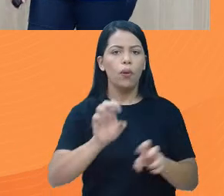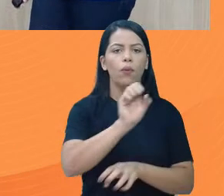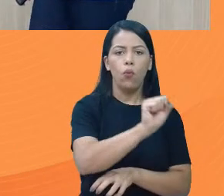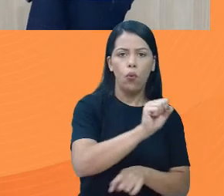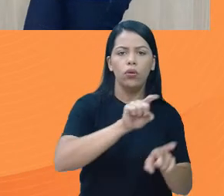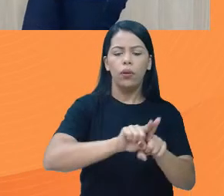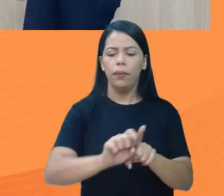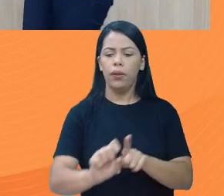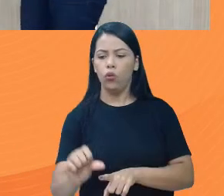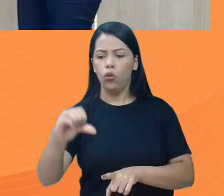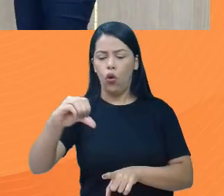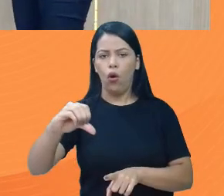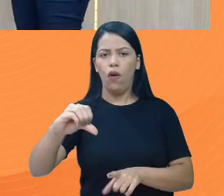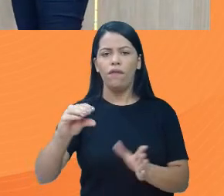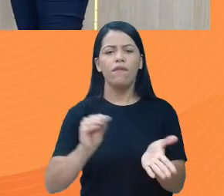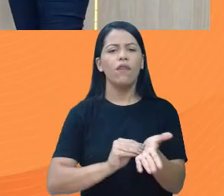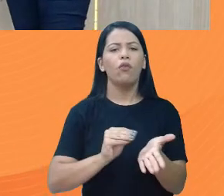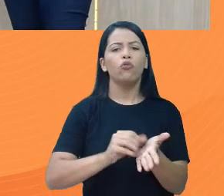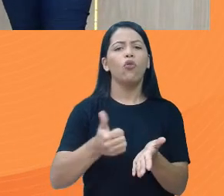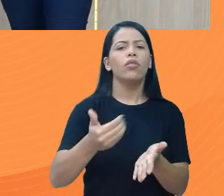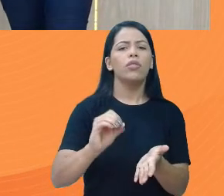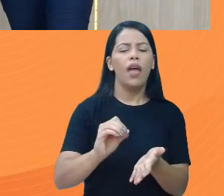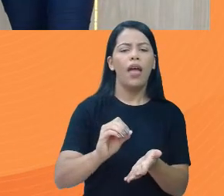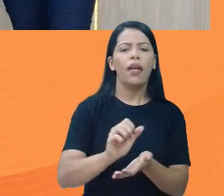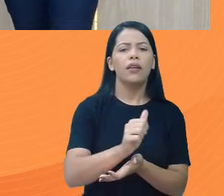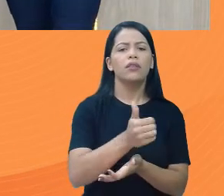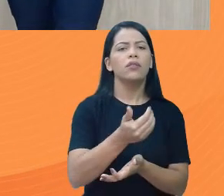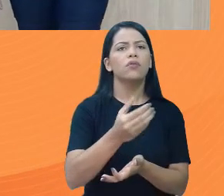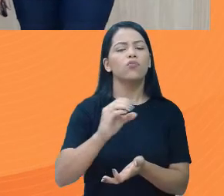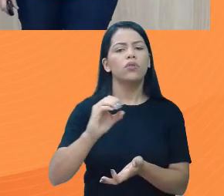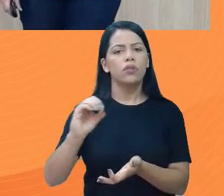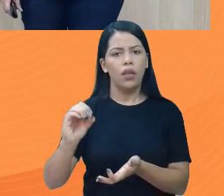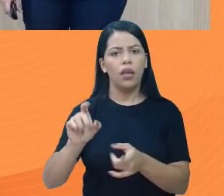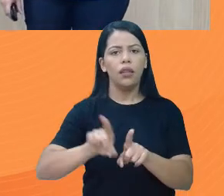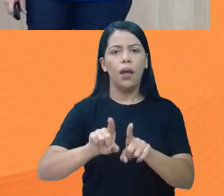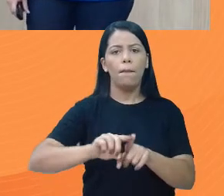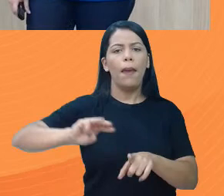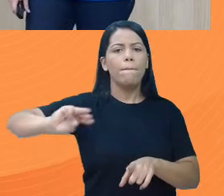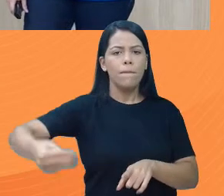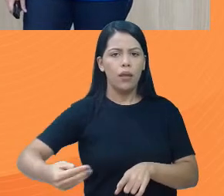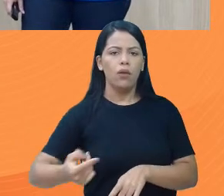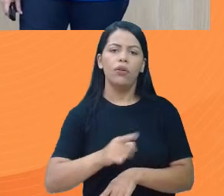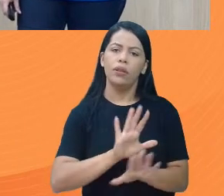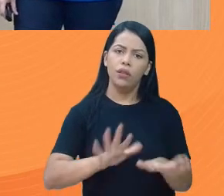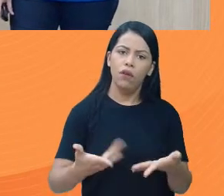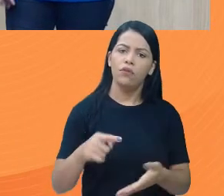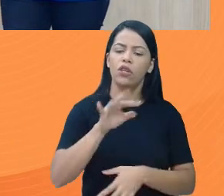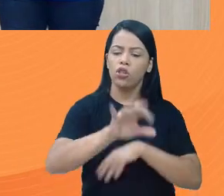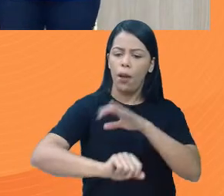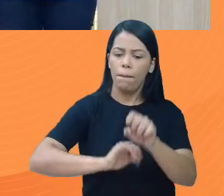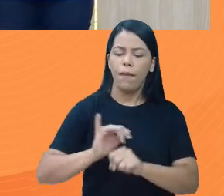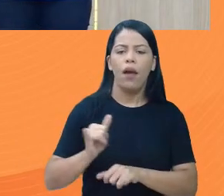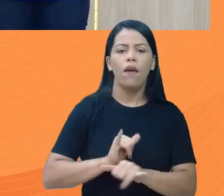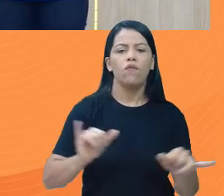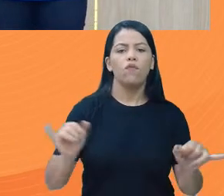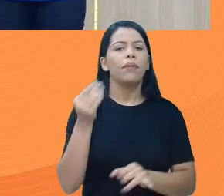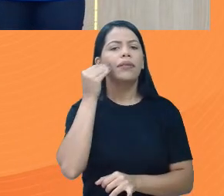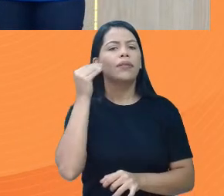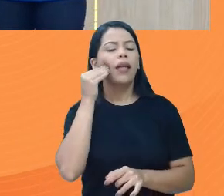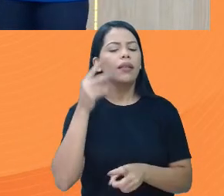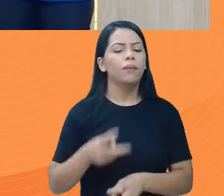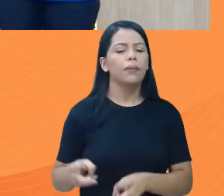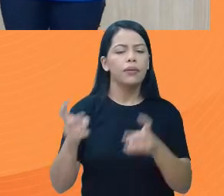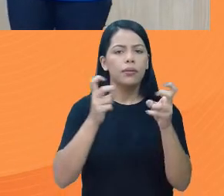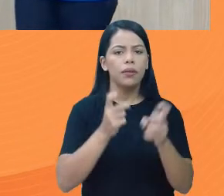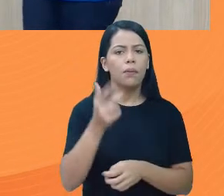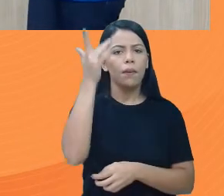9, só ficou faltando o 10, o 100 e o 1000. E aí eu disse assim, gente, vocês já pegam aí essa informação, tentem verificar para amanhã